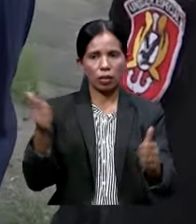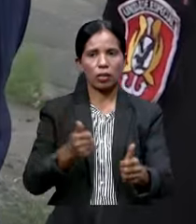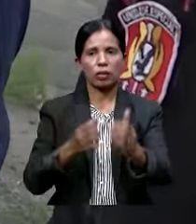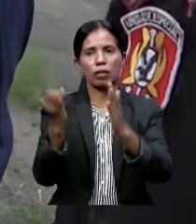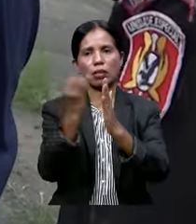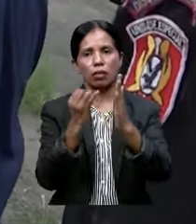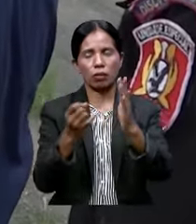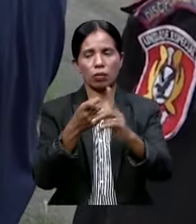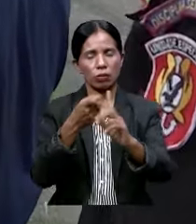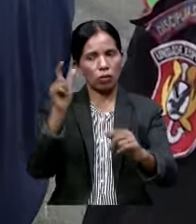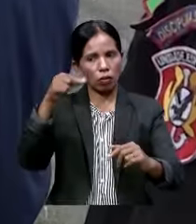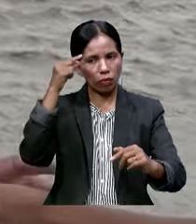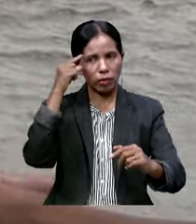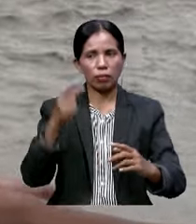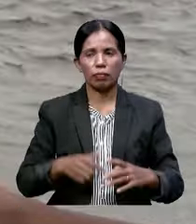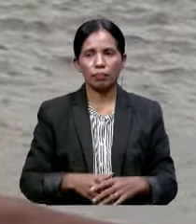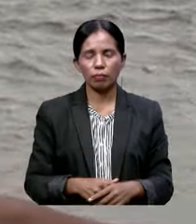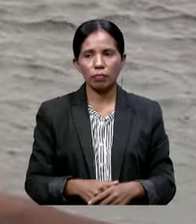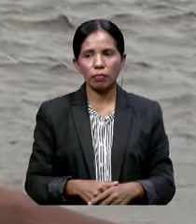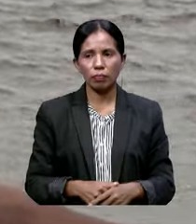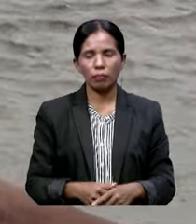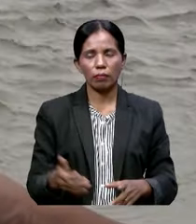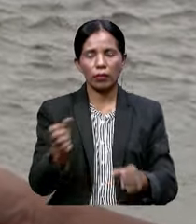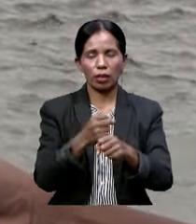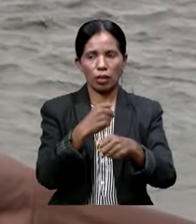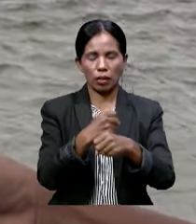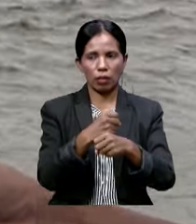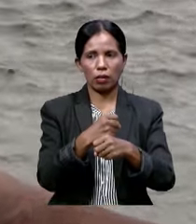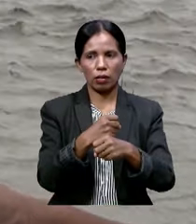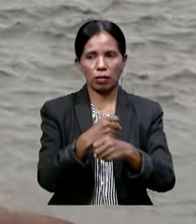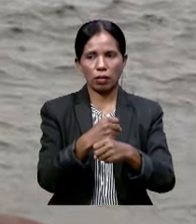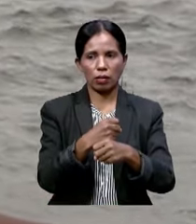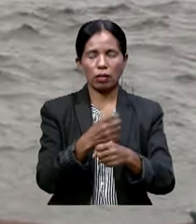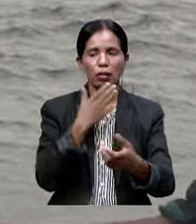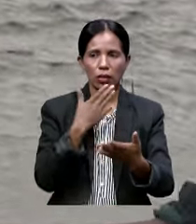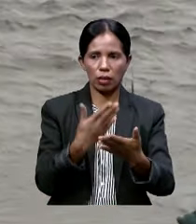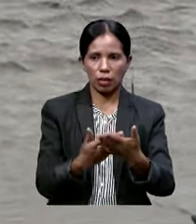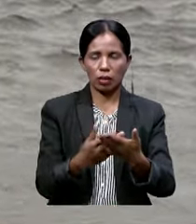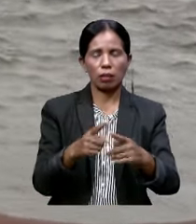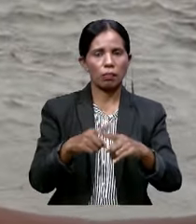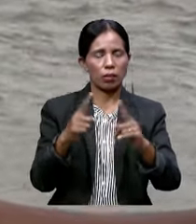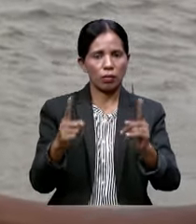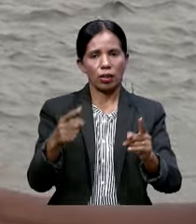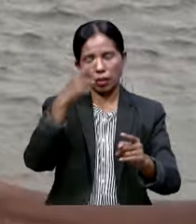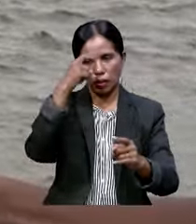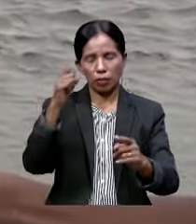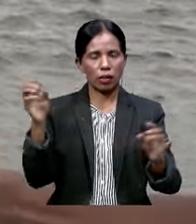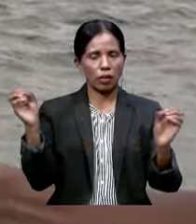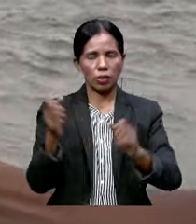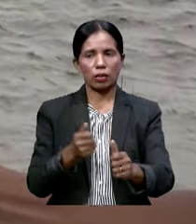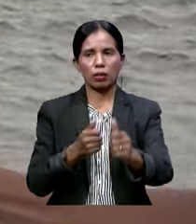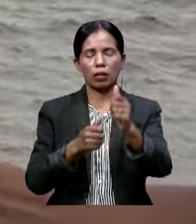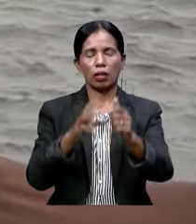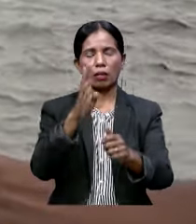o de governo. Bronzo, não é bem, mas que dá, né, termasso que dia, né? Mas bem, tambaret la tuire